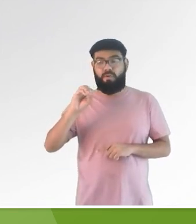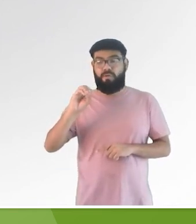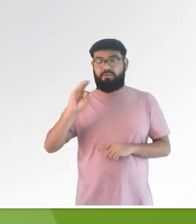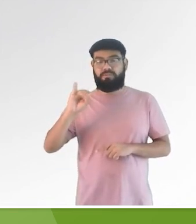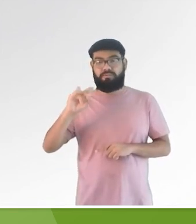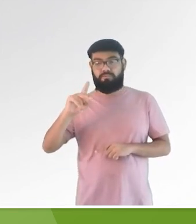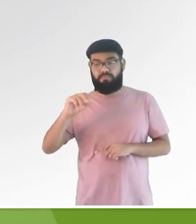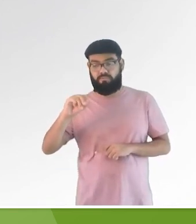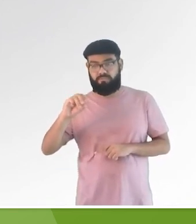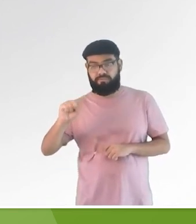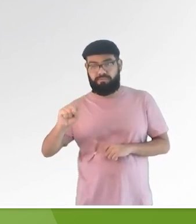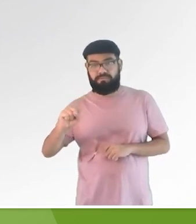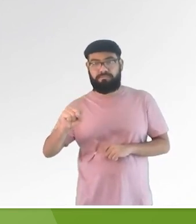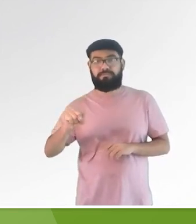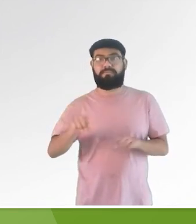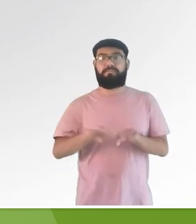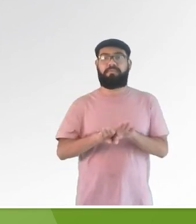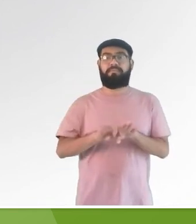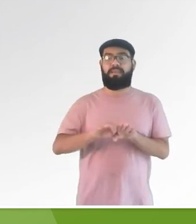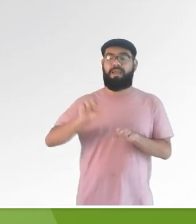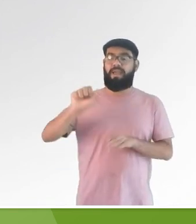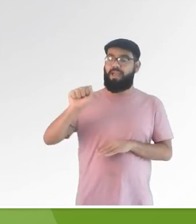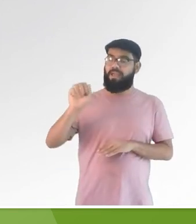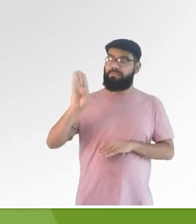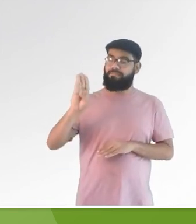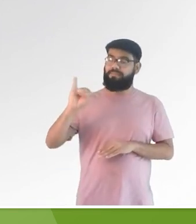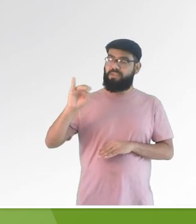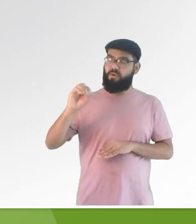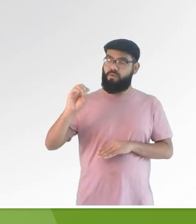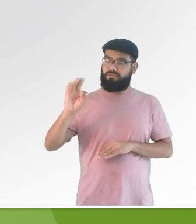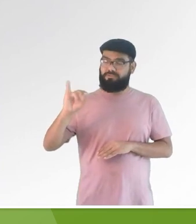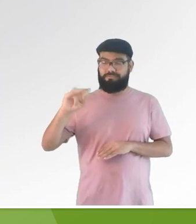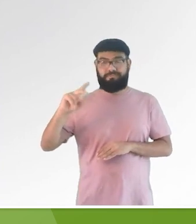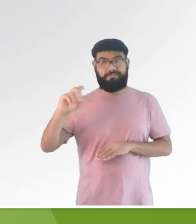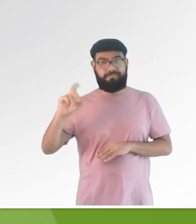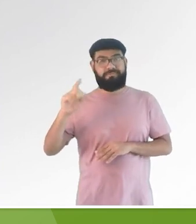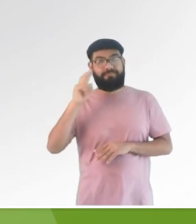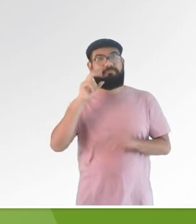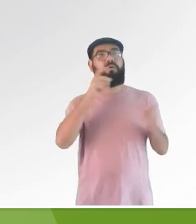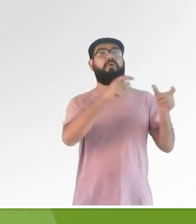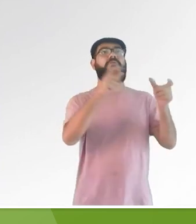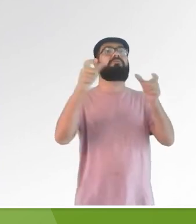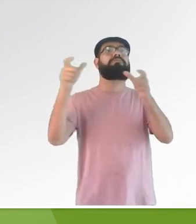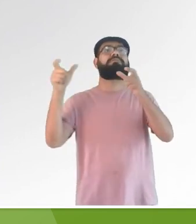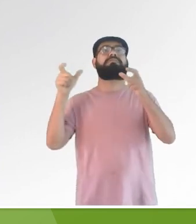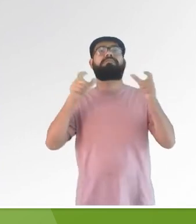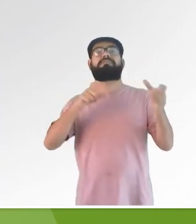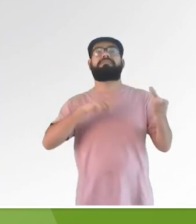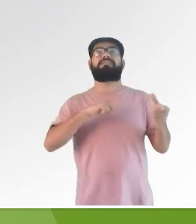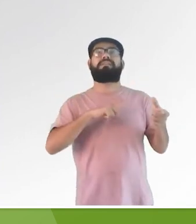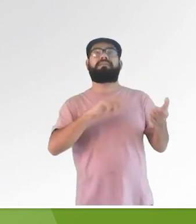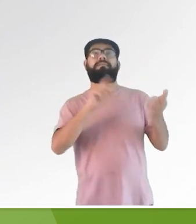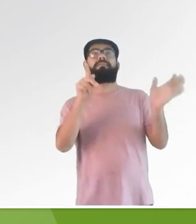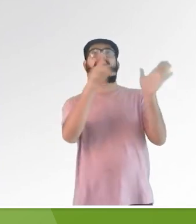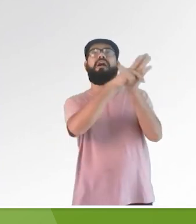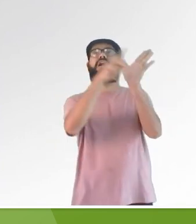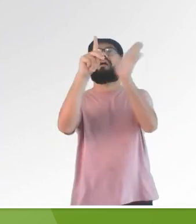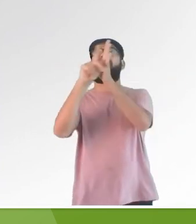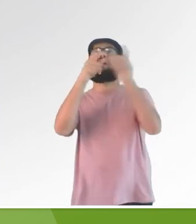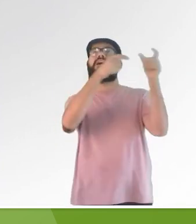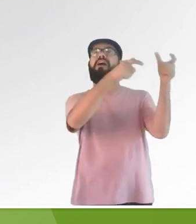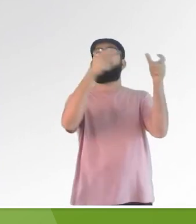em determinado local, justamente por isso, né? Porque ela possui essas adaptações e as espécies, elas não